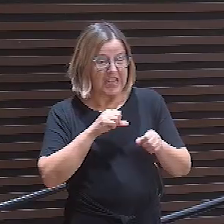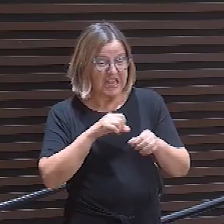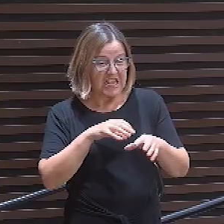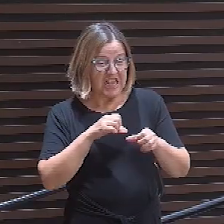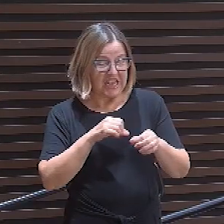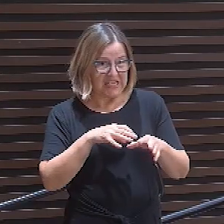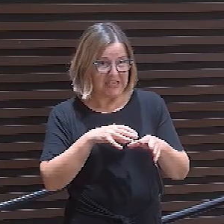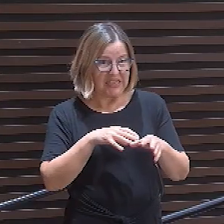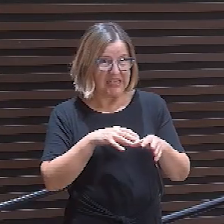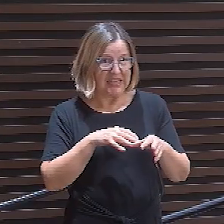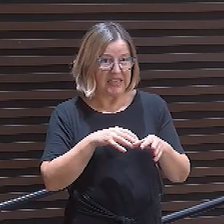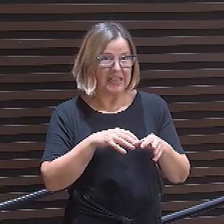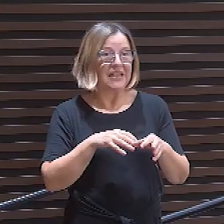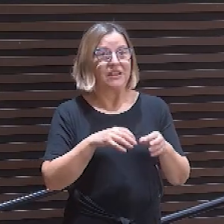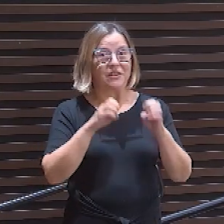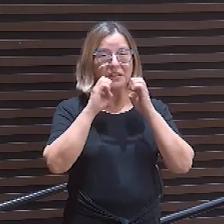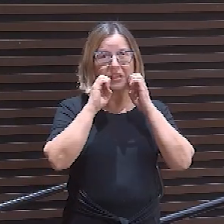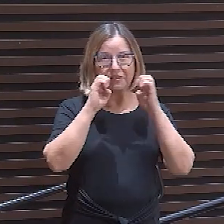Deus